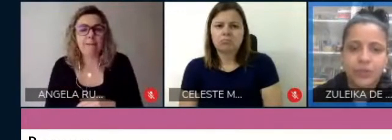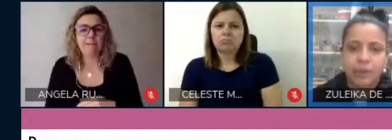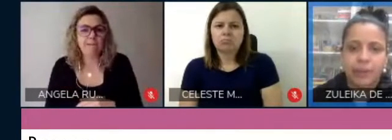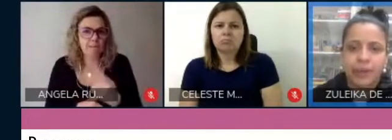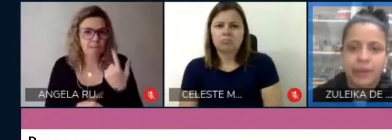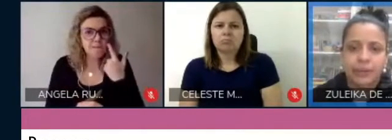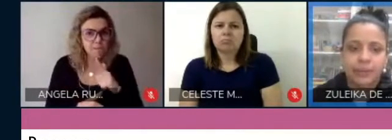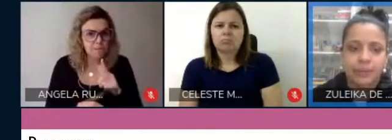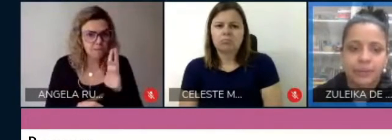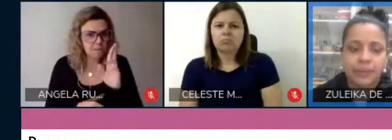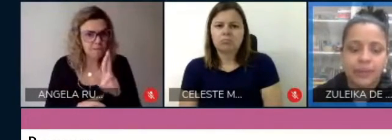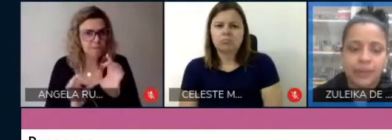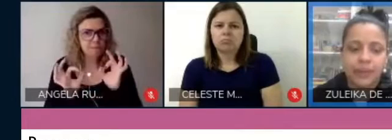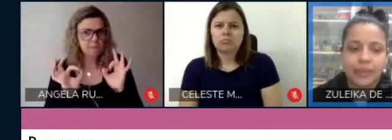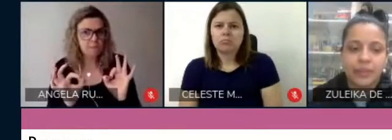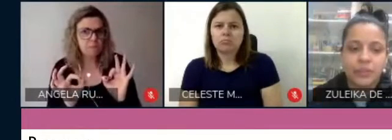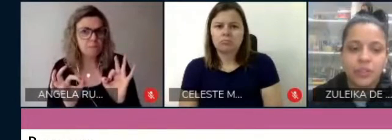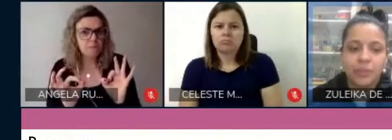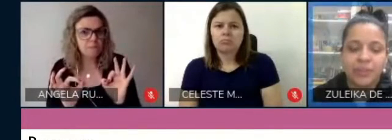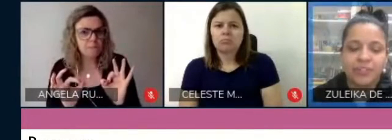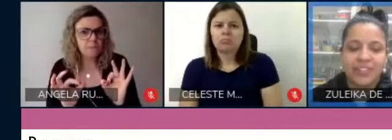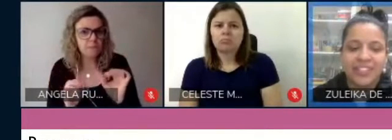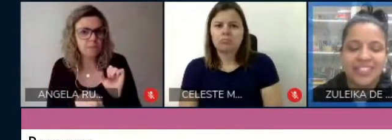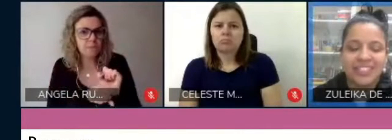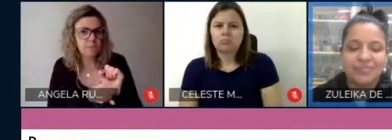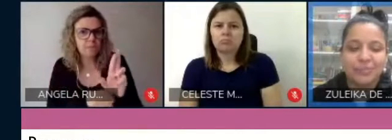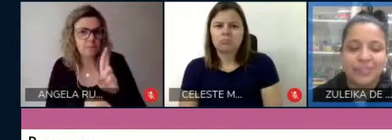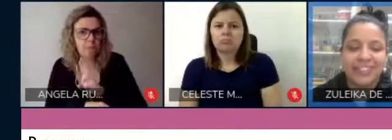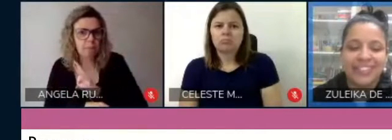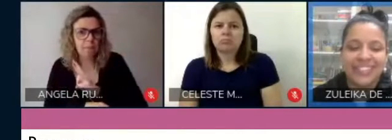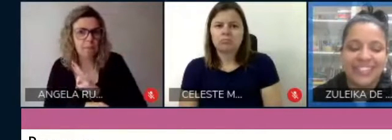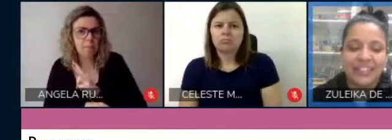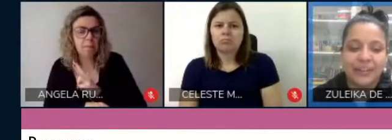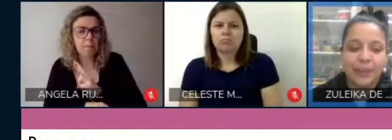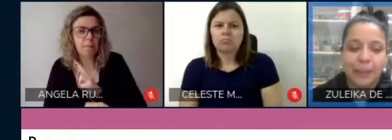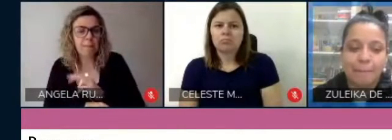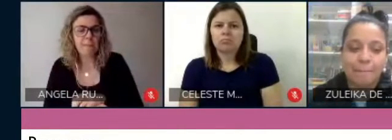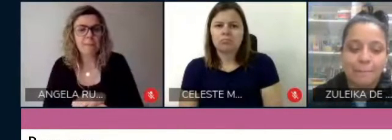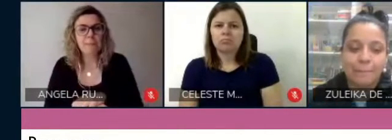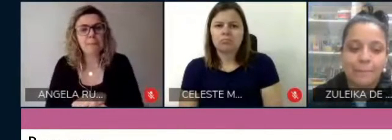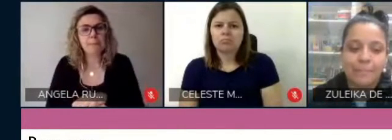um pouquinho só para ver se foi.